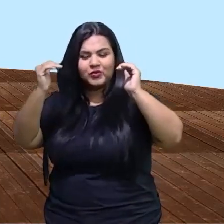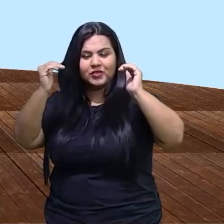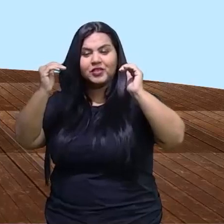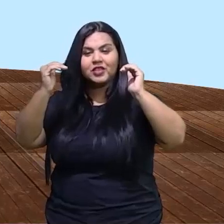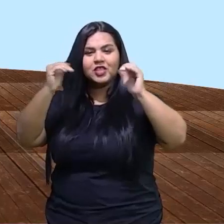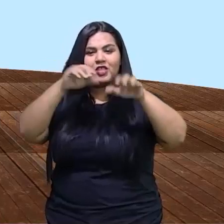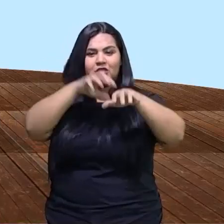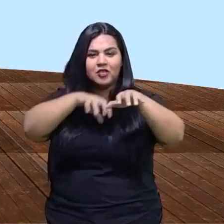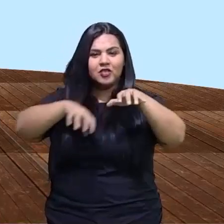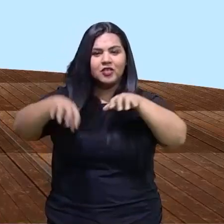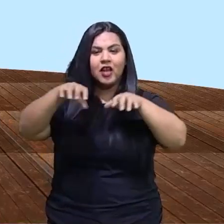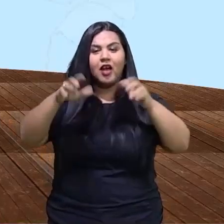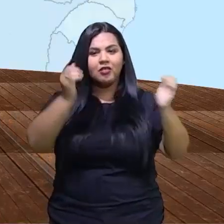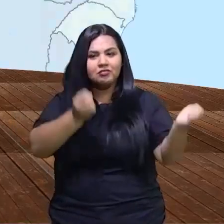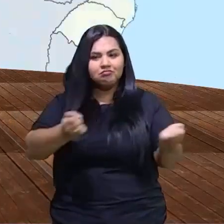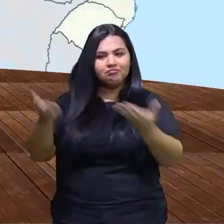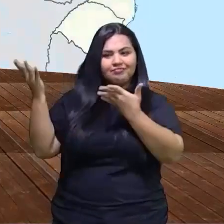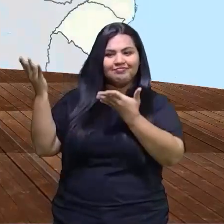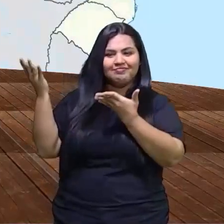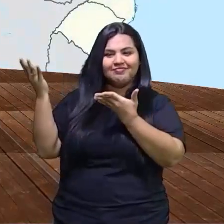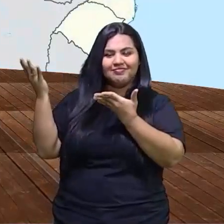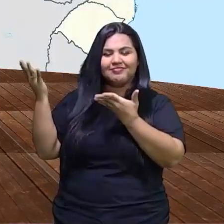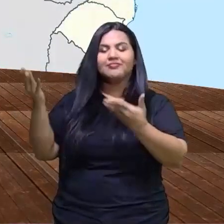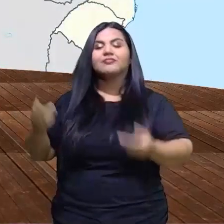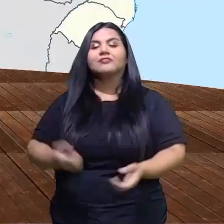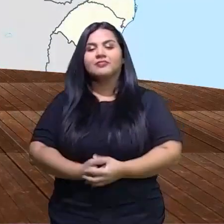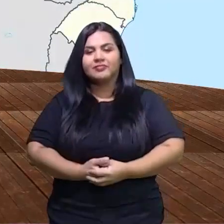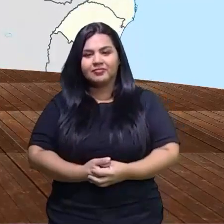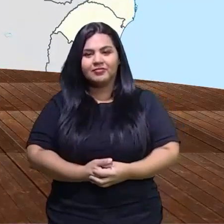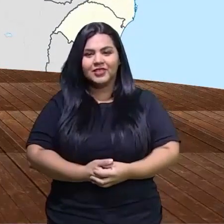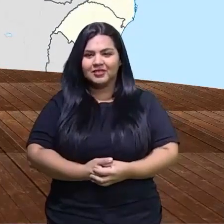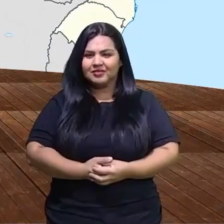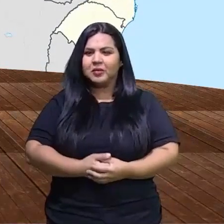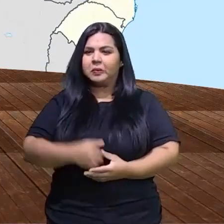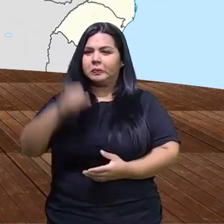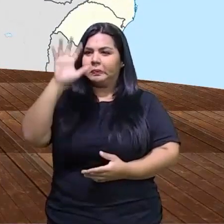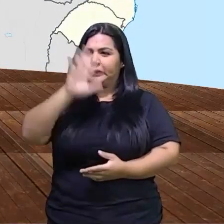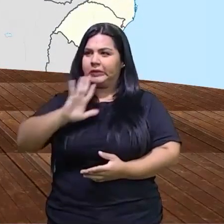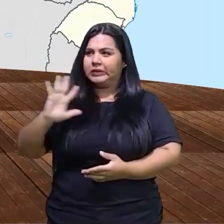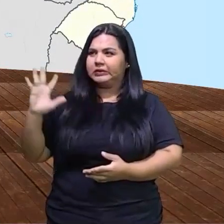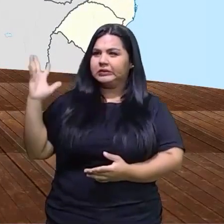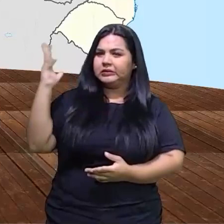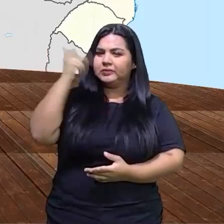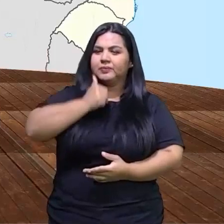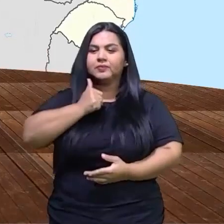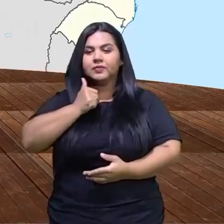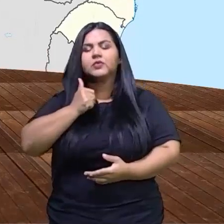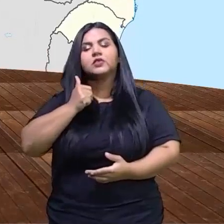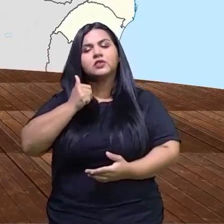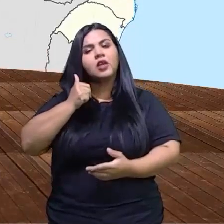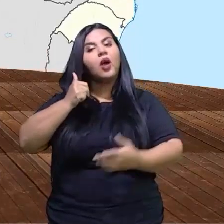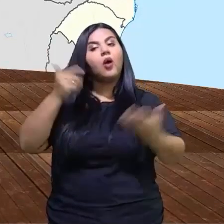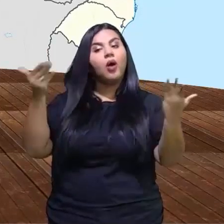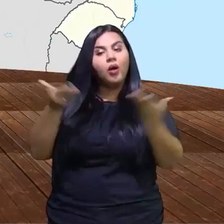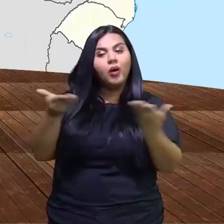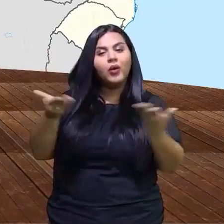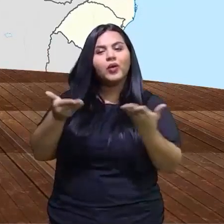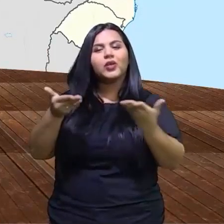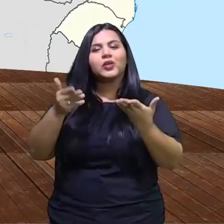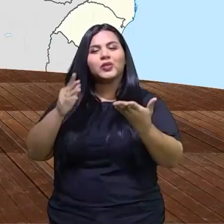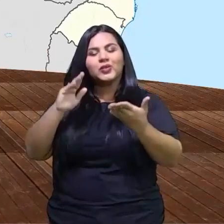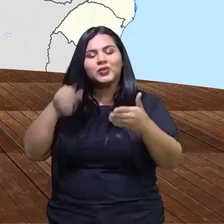Agora ficou desse modo, produção. Olha só, rapaz, que mapa bonito. E assim ficou o nosso Amazonas, que é o que nós